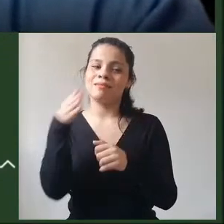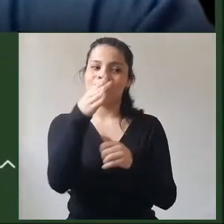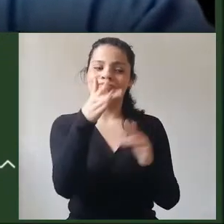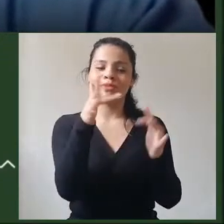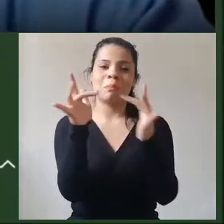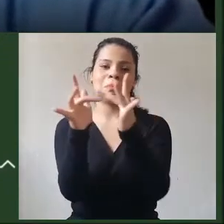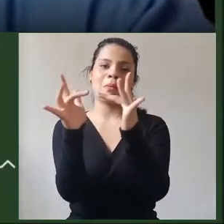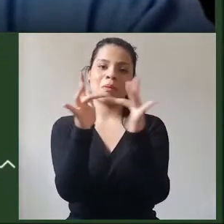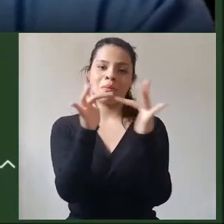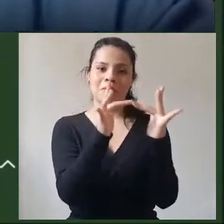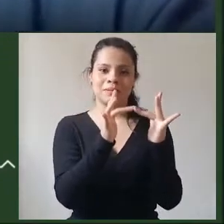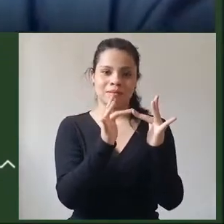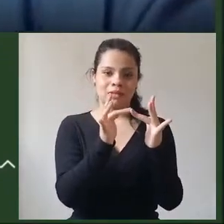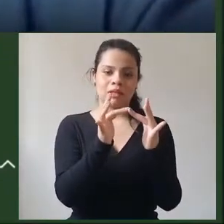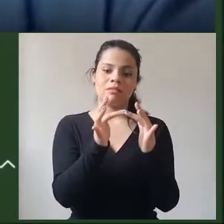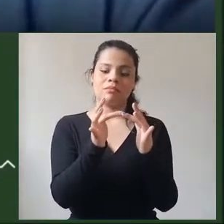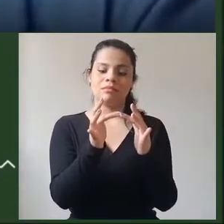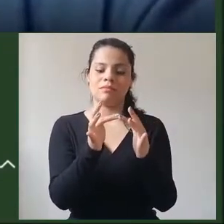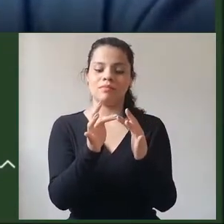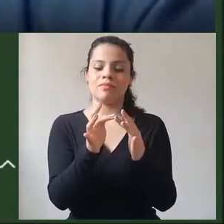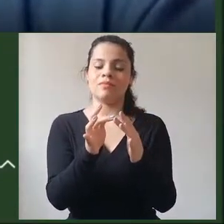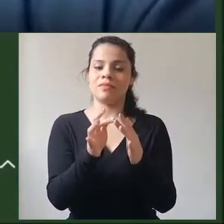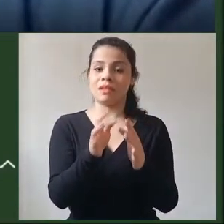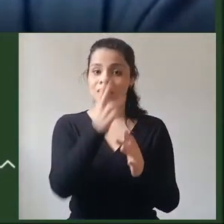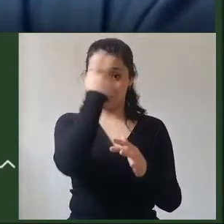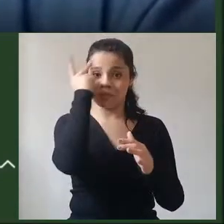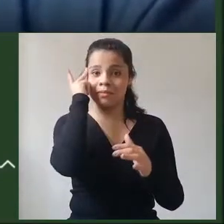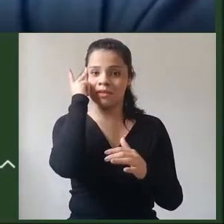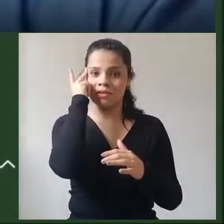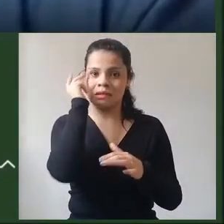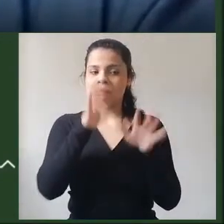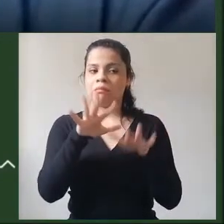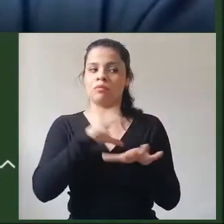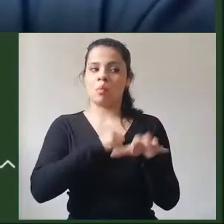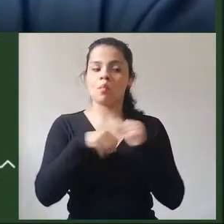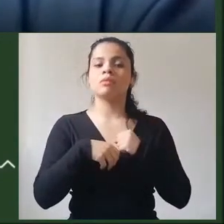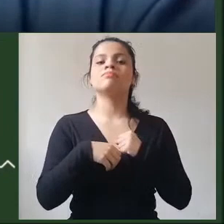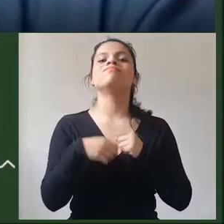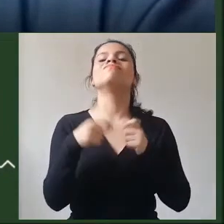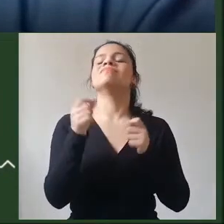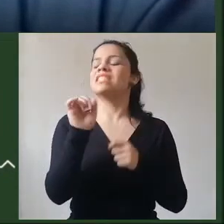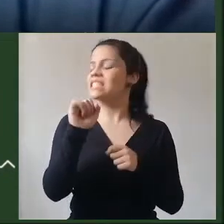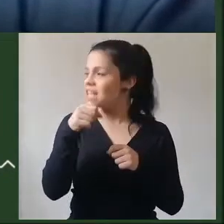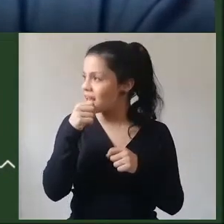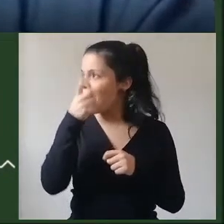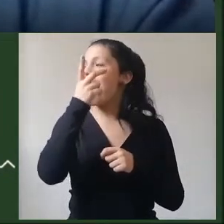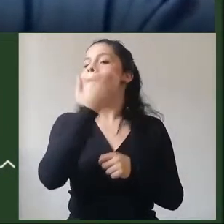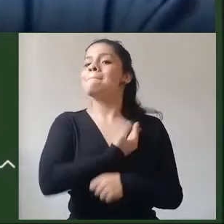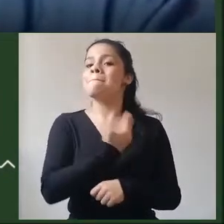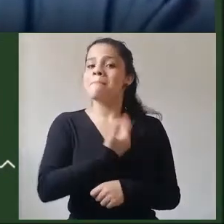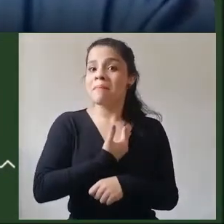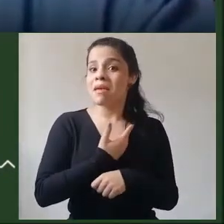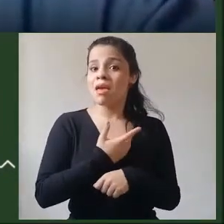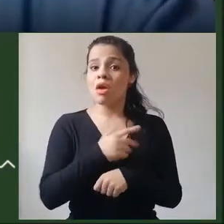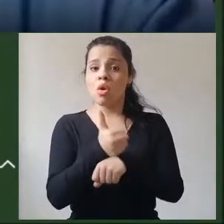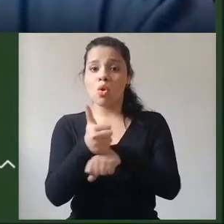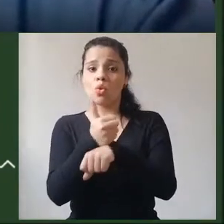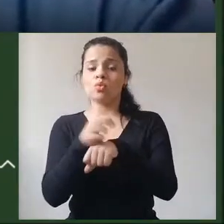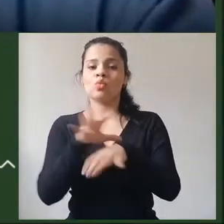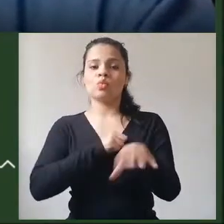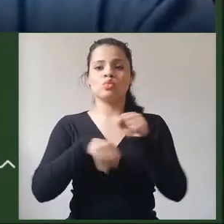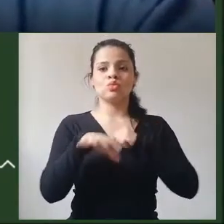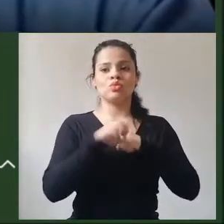de estar presentes em situações múltiplas, onde eles estavam expostos, e tem alguns que foram